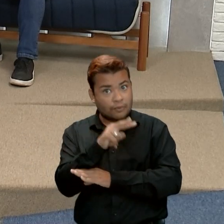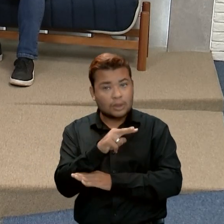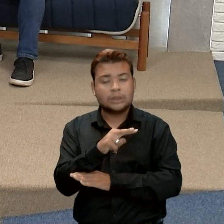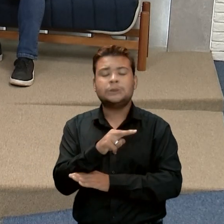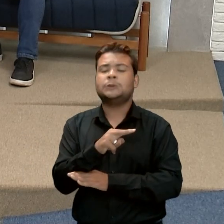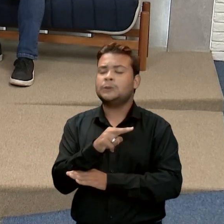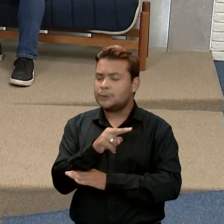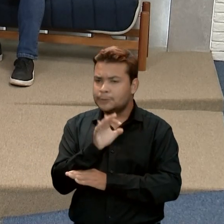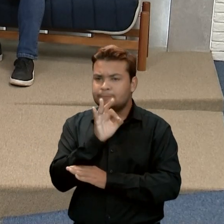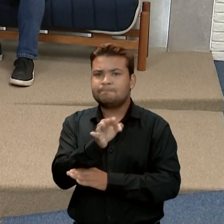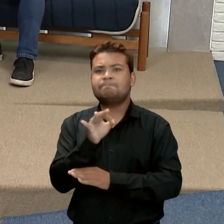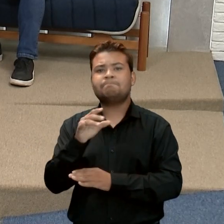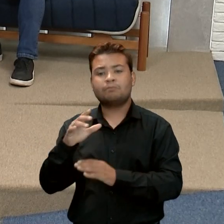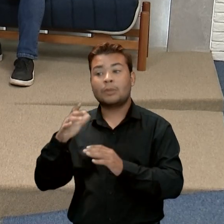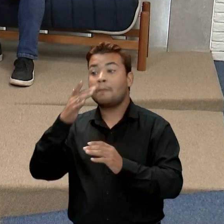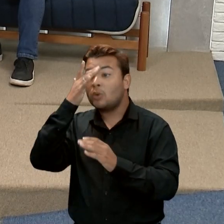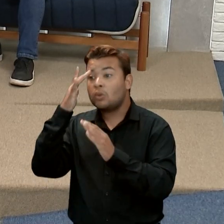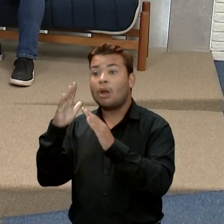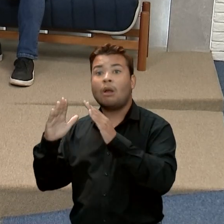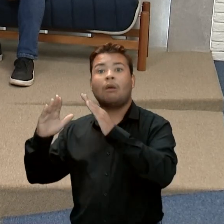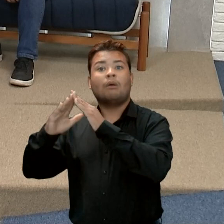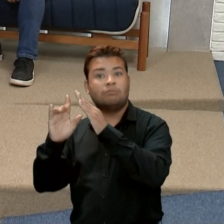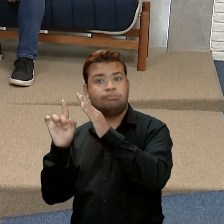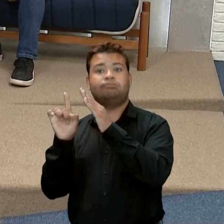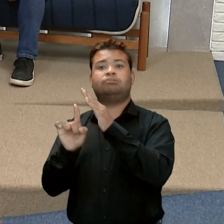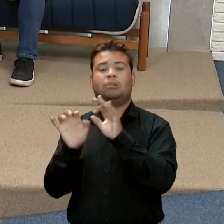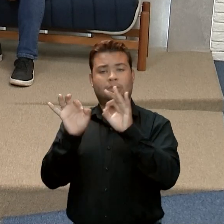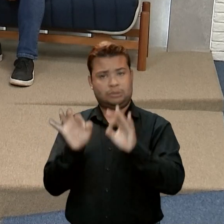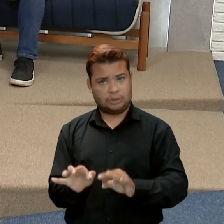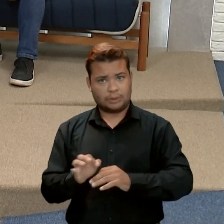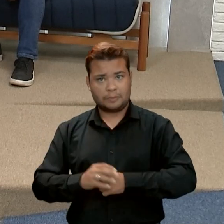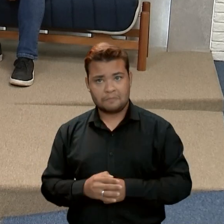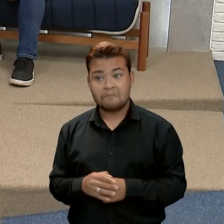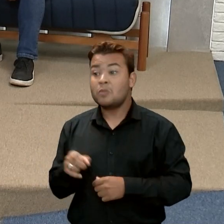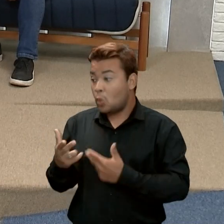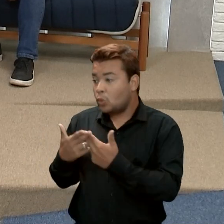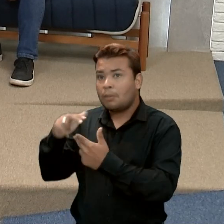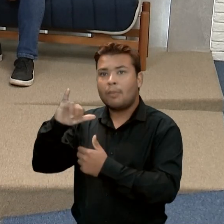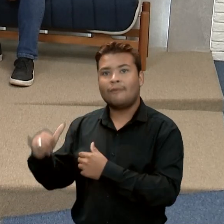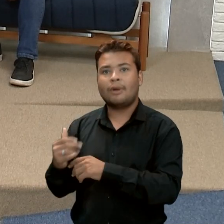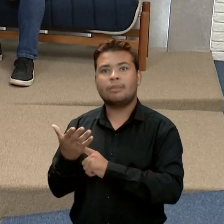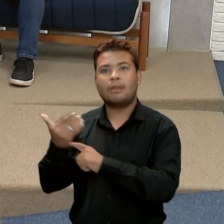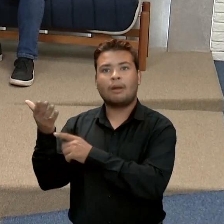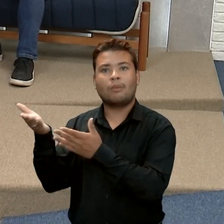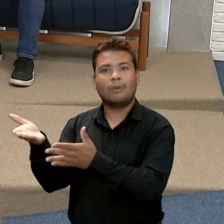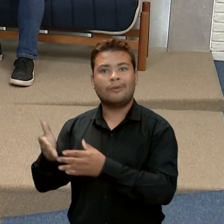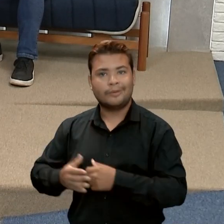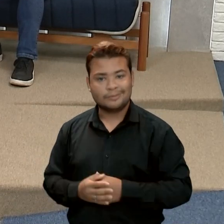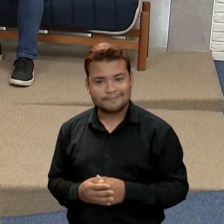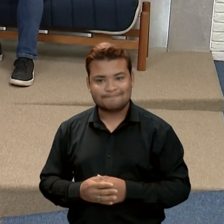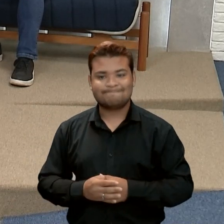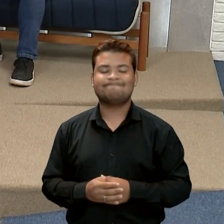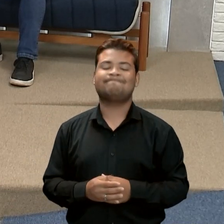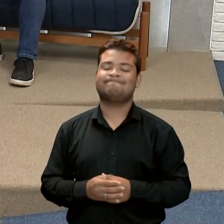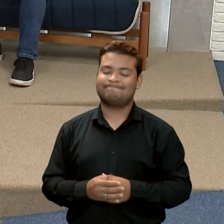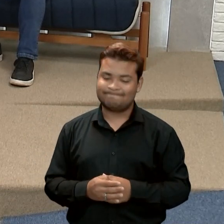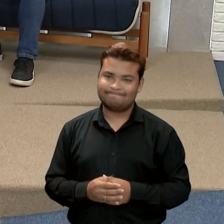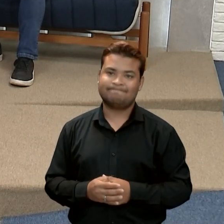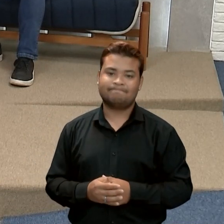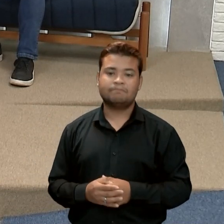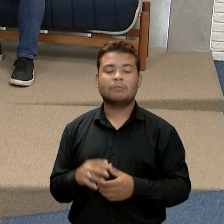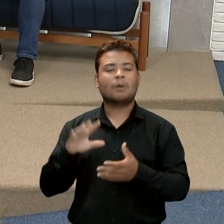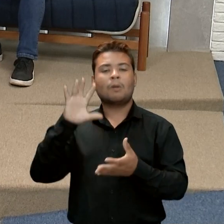habitações em casas 3D, em edificações criadas por essa tecnologia. Então, de fato, é esse cruzamento